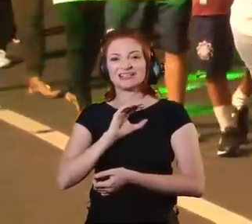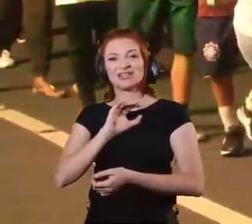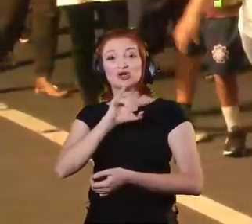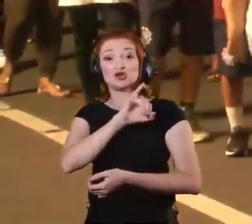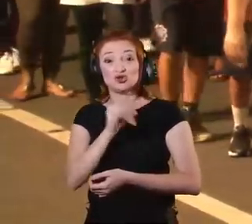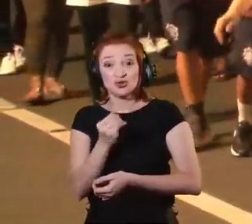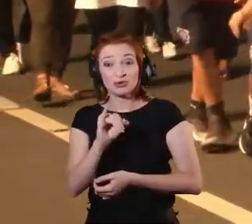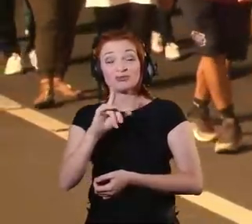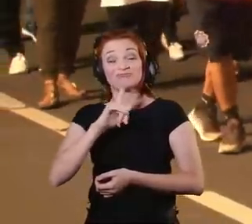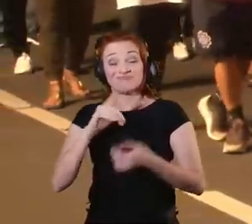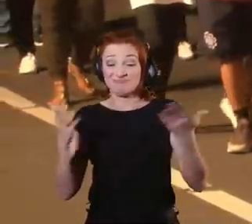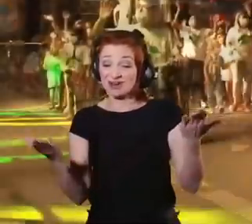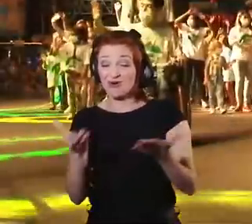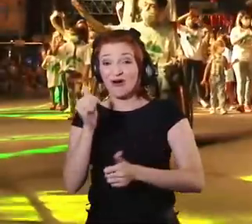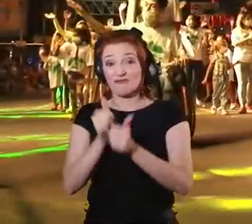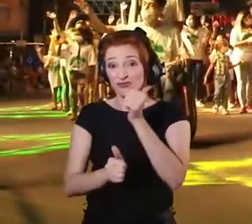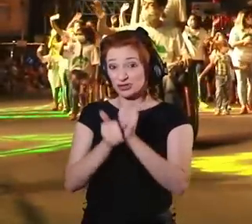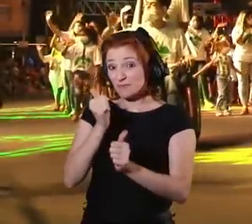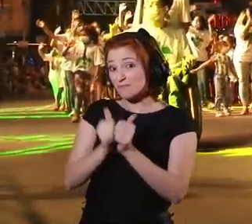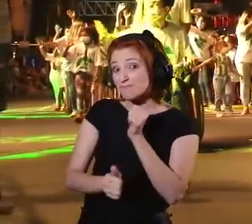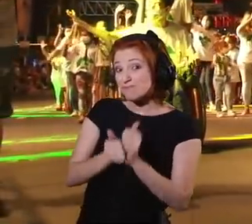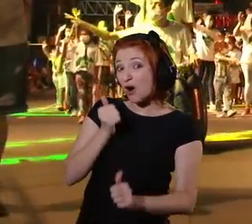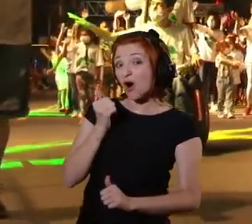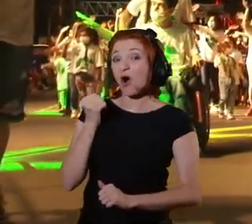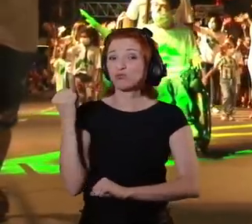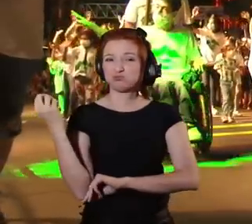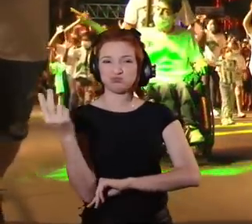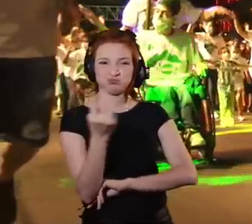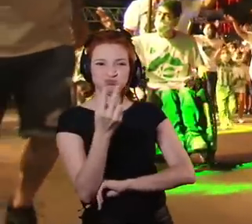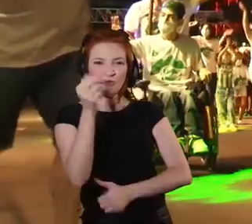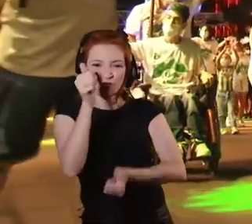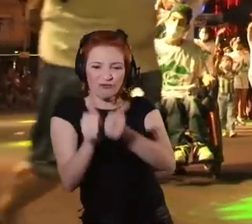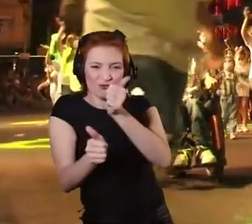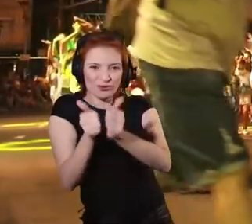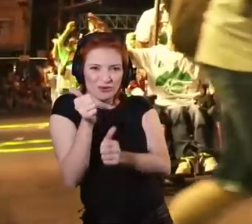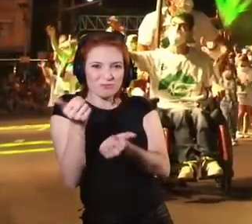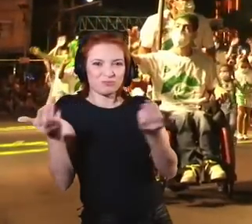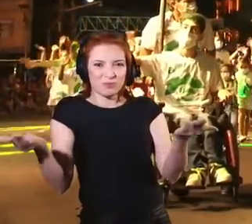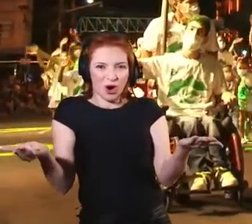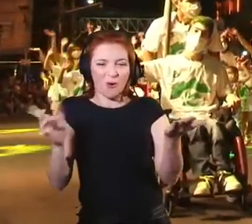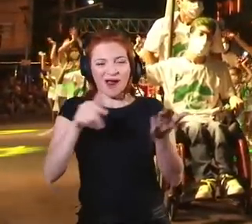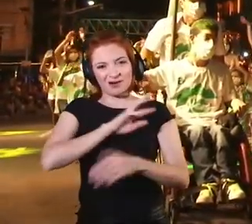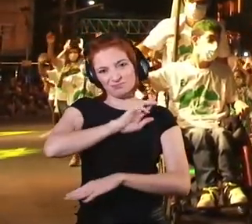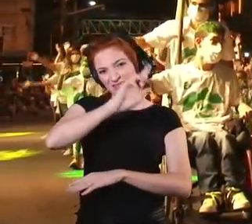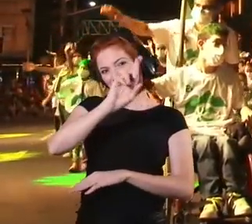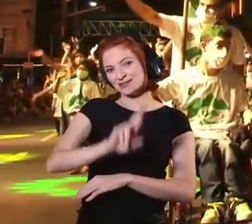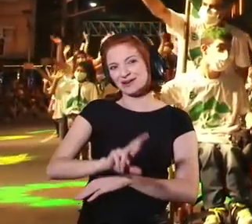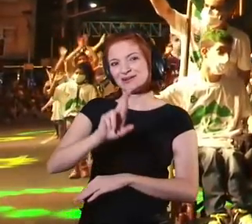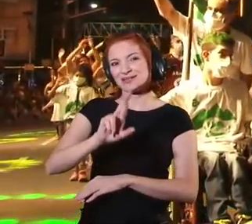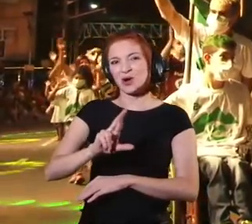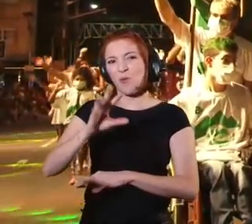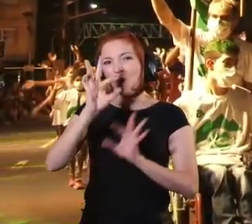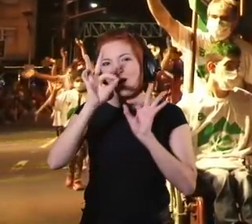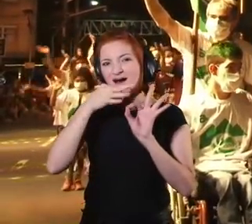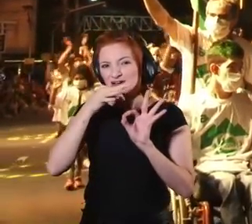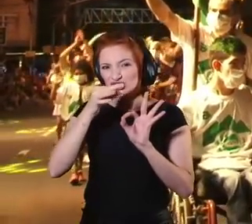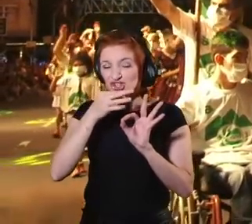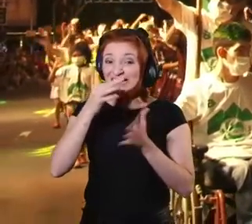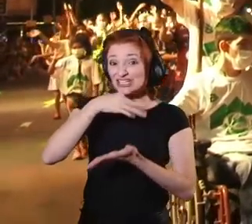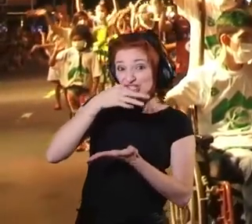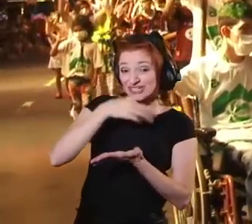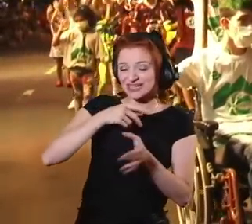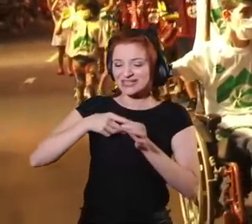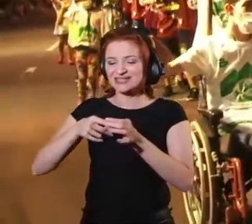e Juventude. É a dupla Caju que leva o nome da grande Caxias do Sul, além fronteiras, com